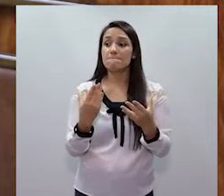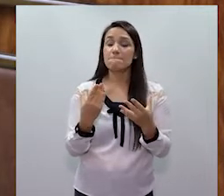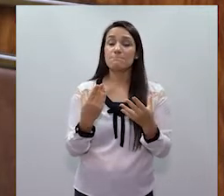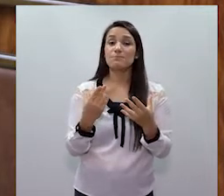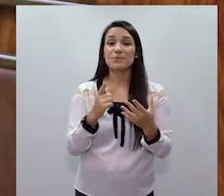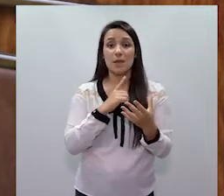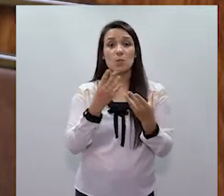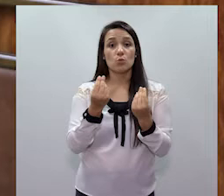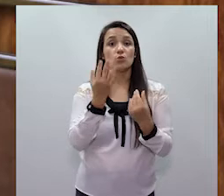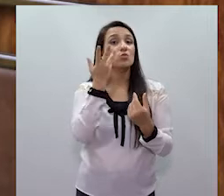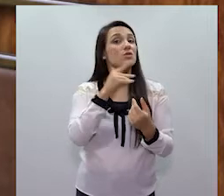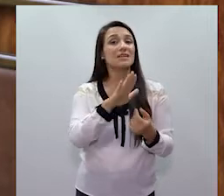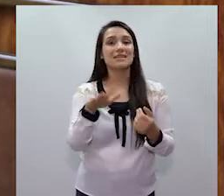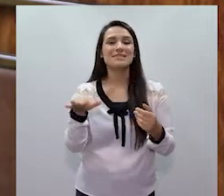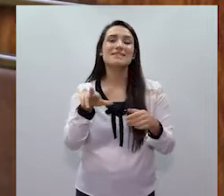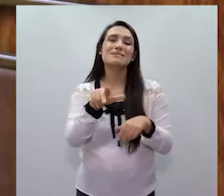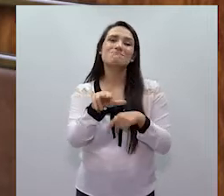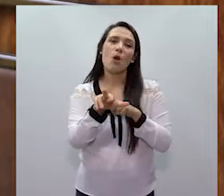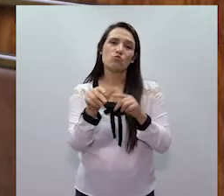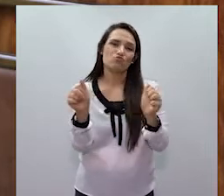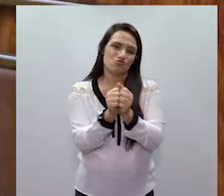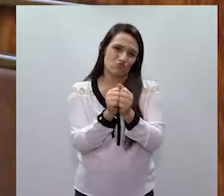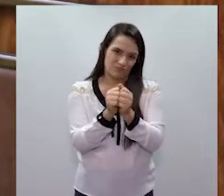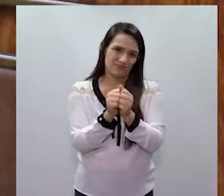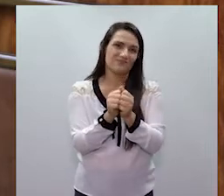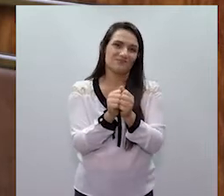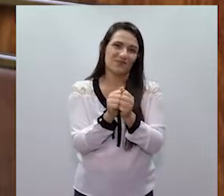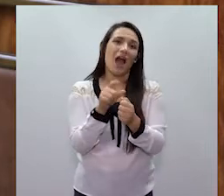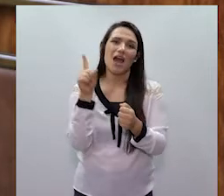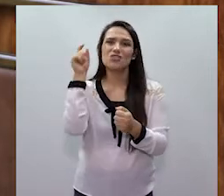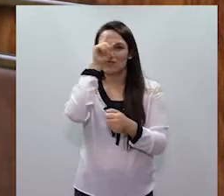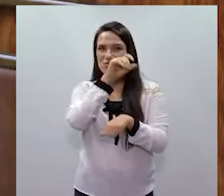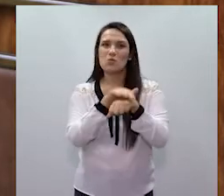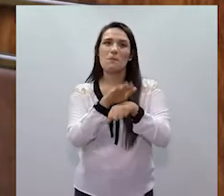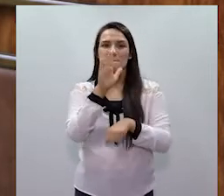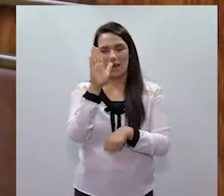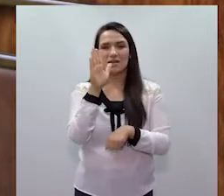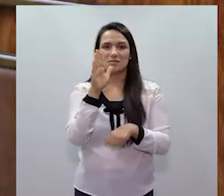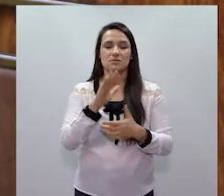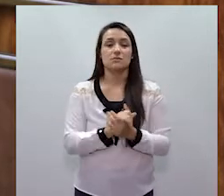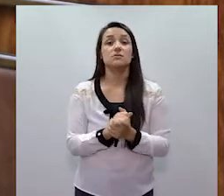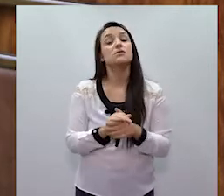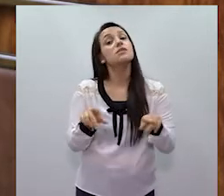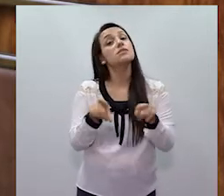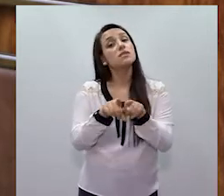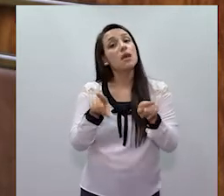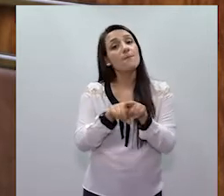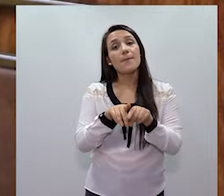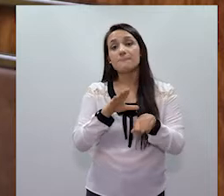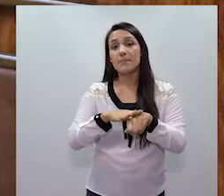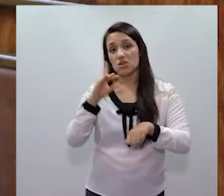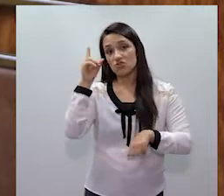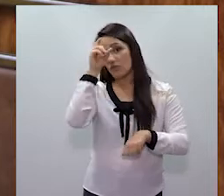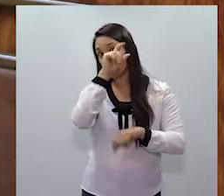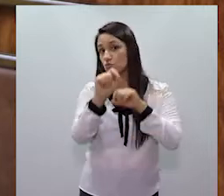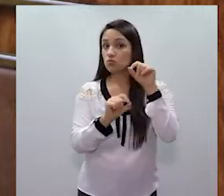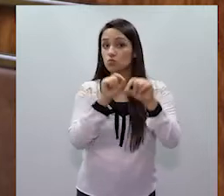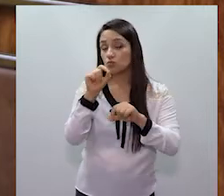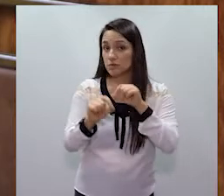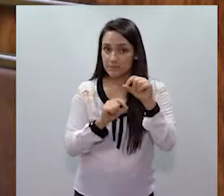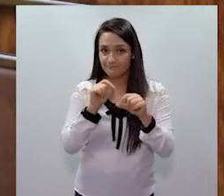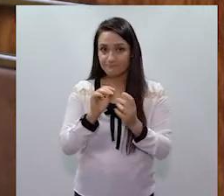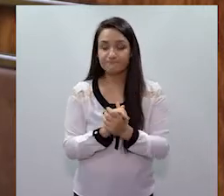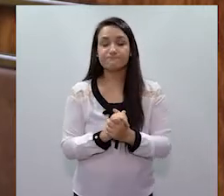irmãos. Isso são fatores dificultadores de uma adoção. Temos também uma outra realidade que